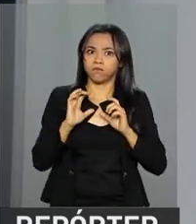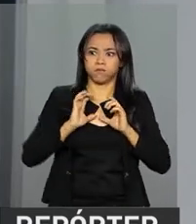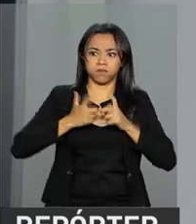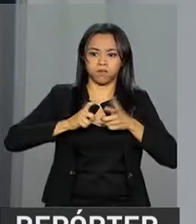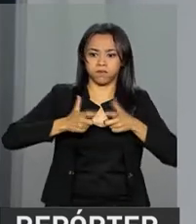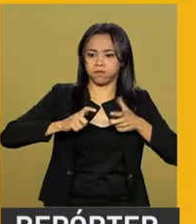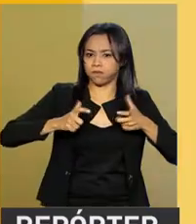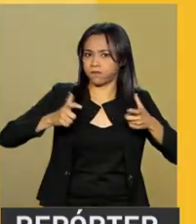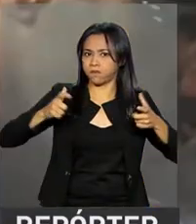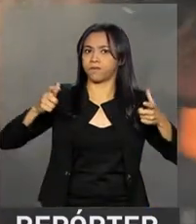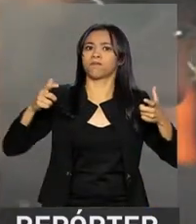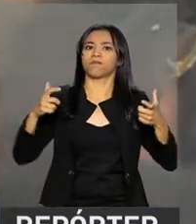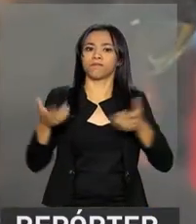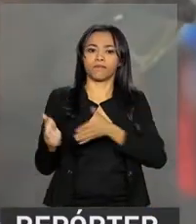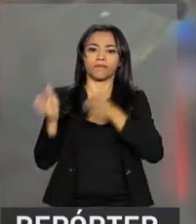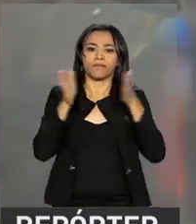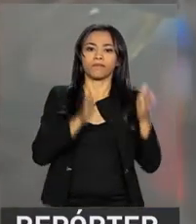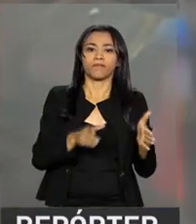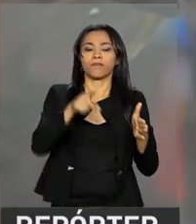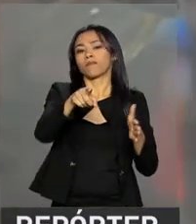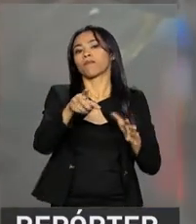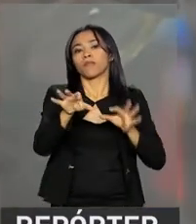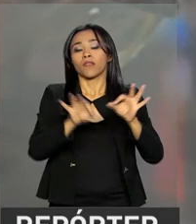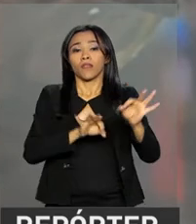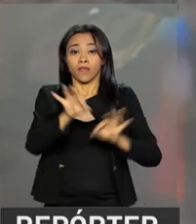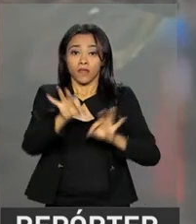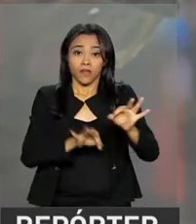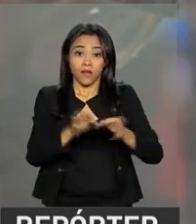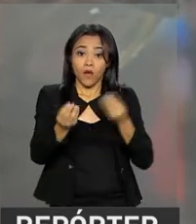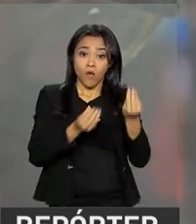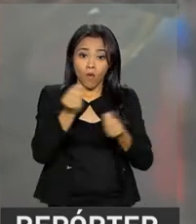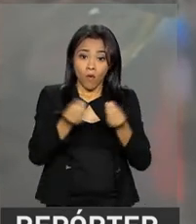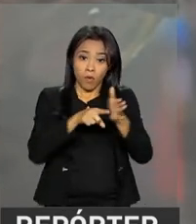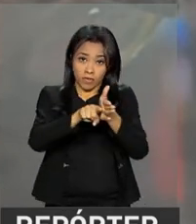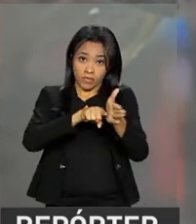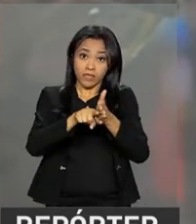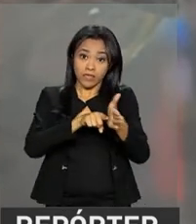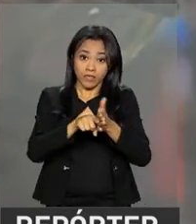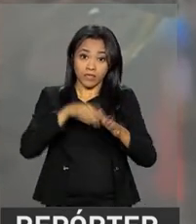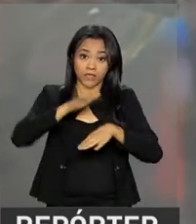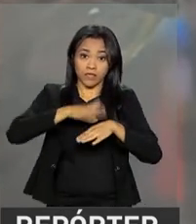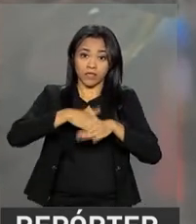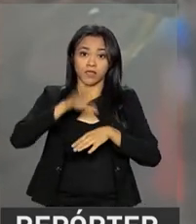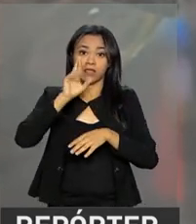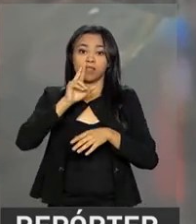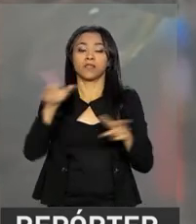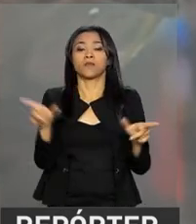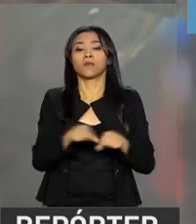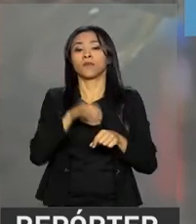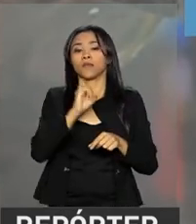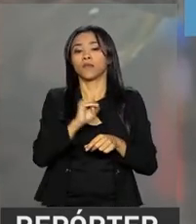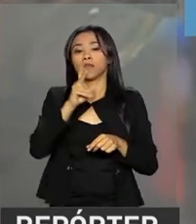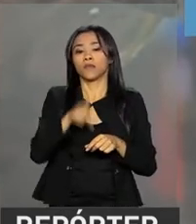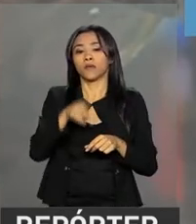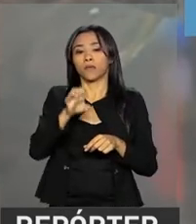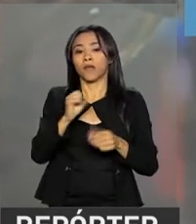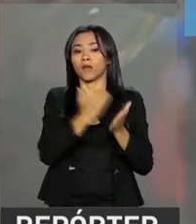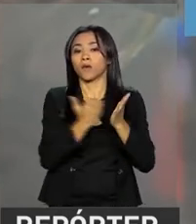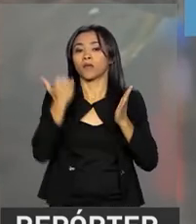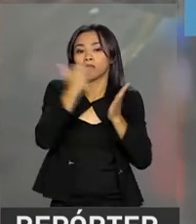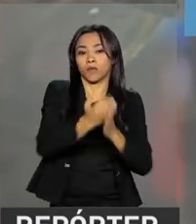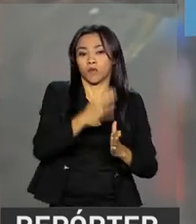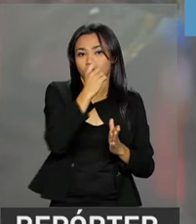muito elevado as projeções do grupo de conjuntura do ipea mostram para o terceiro trimestre deste ano um crescimento de